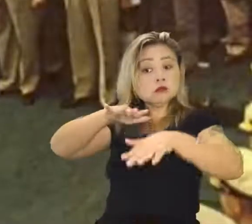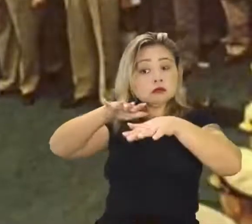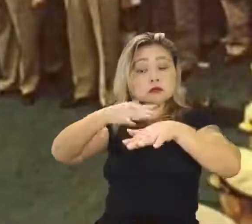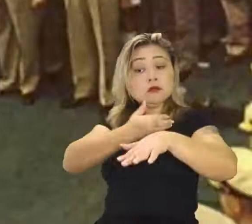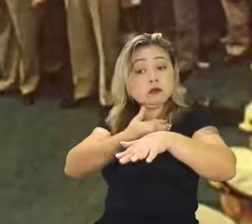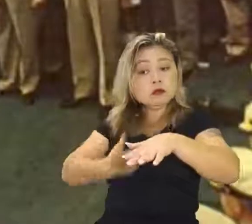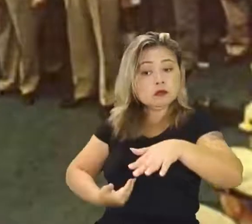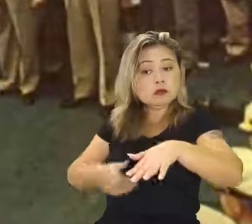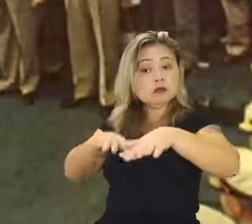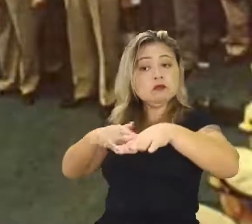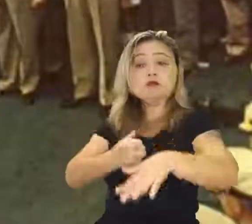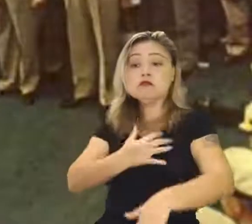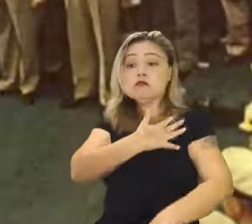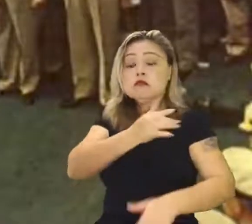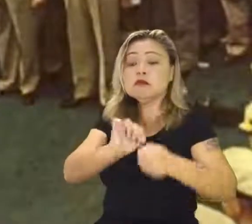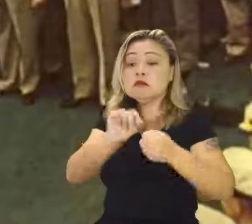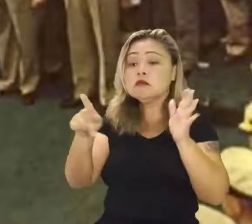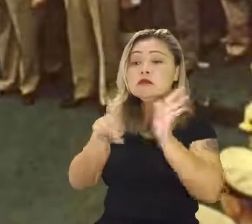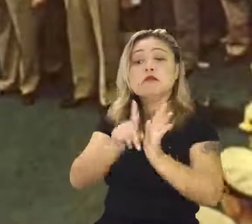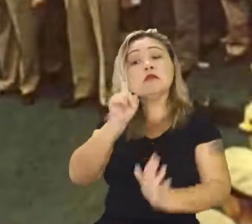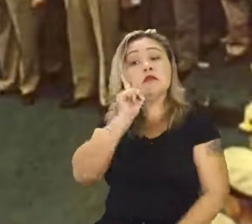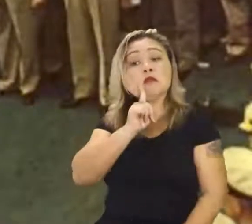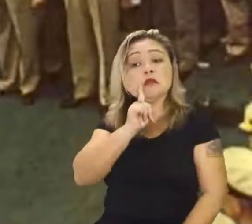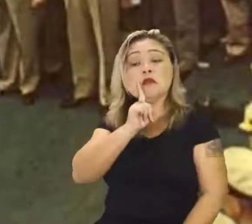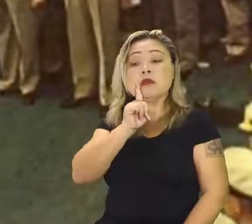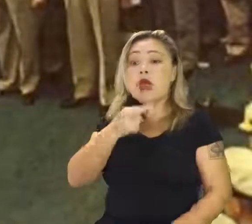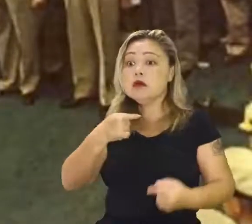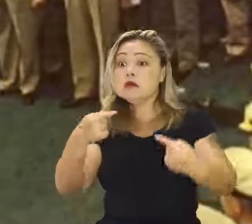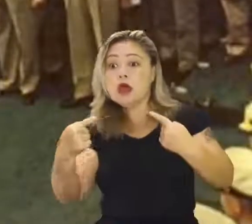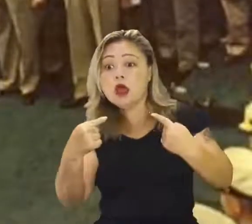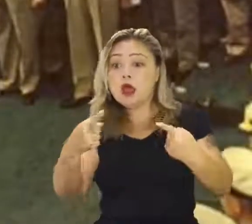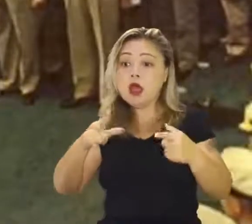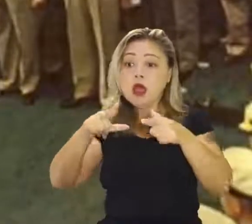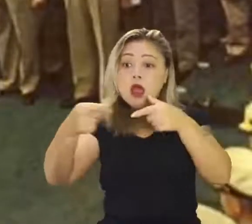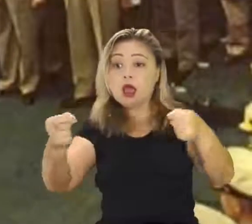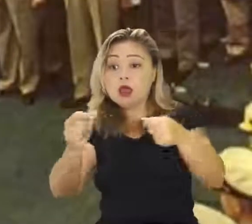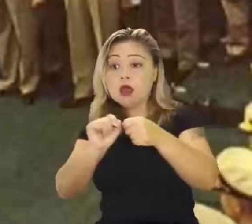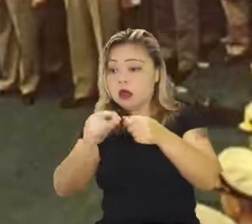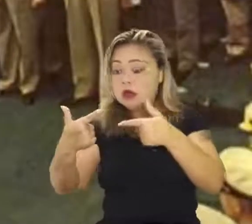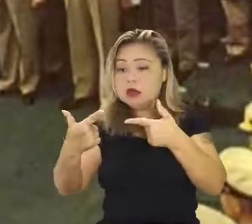ainda está brigando com os japoneses. Até porque foi o Japão,